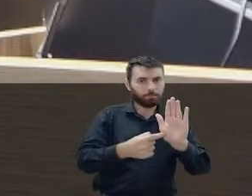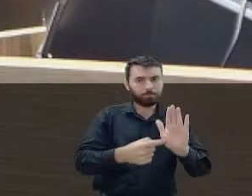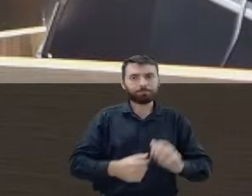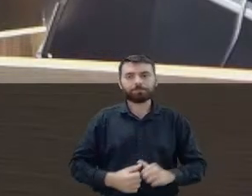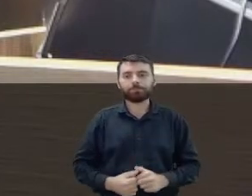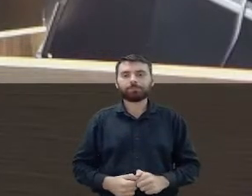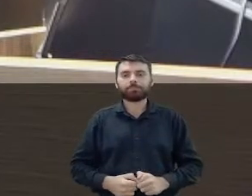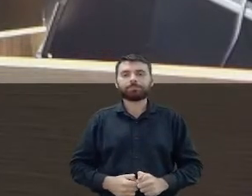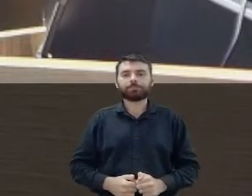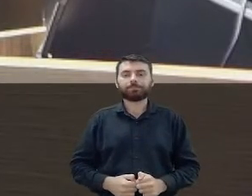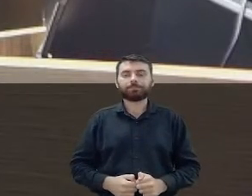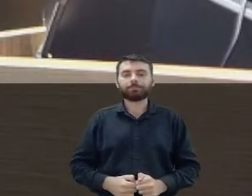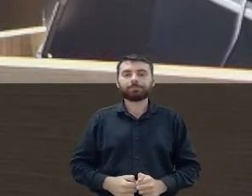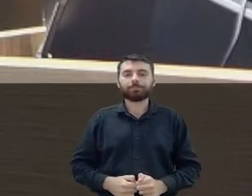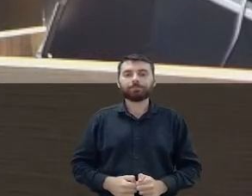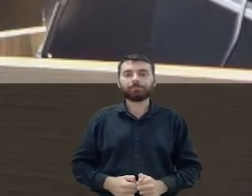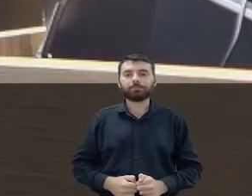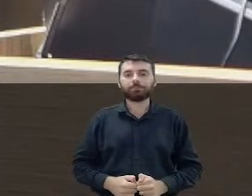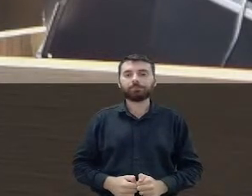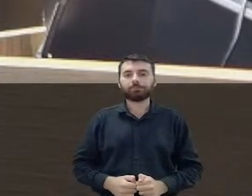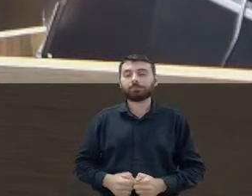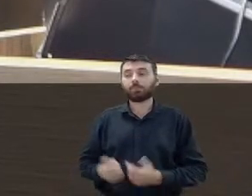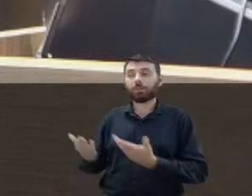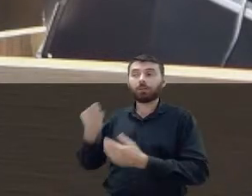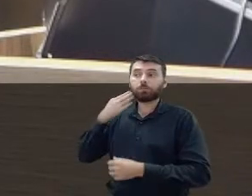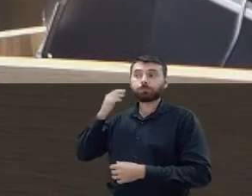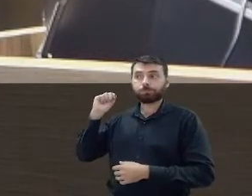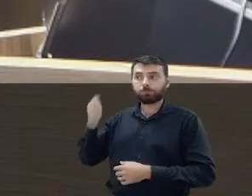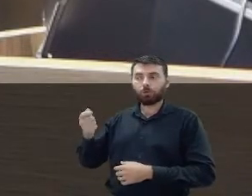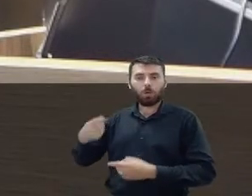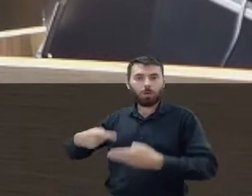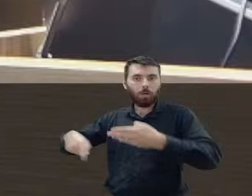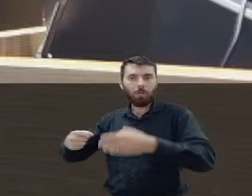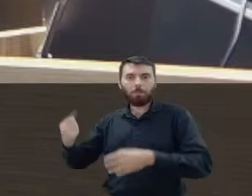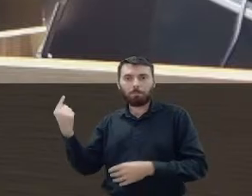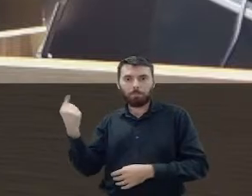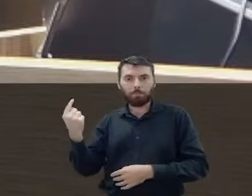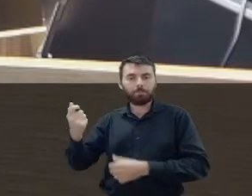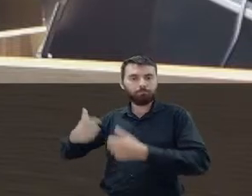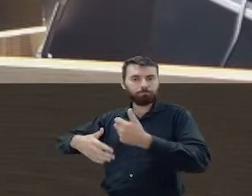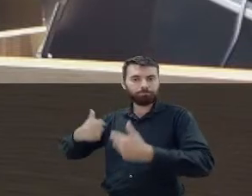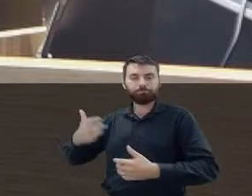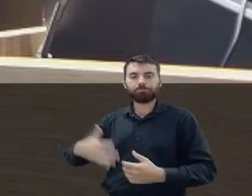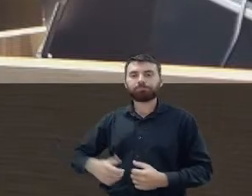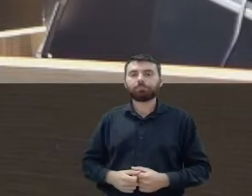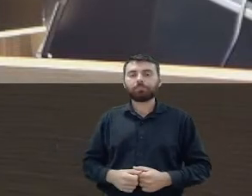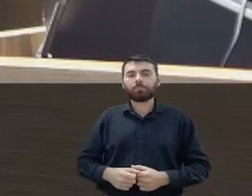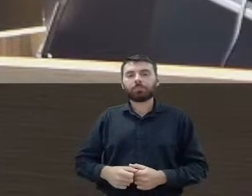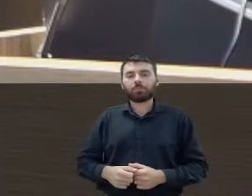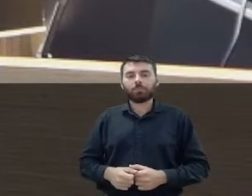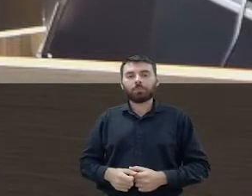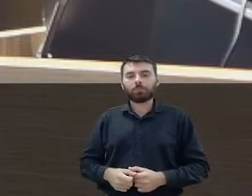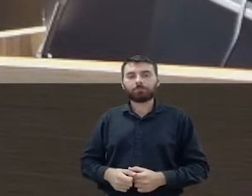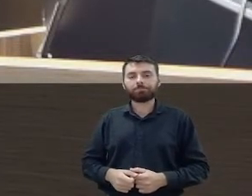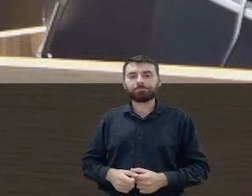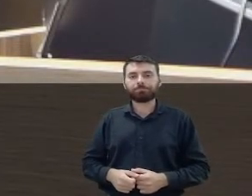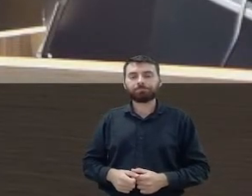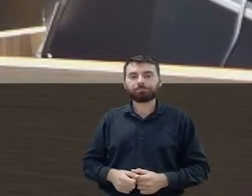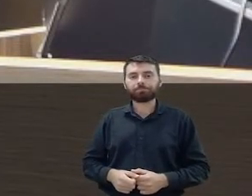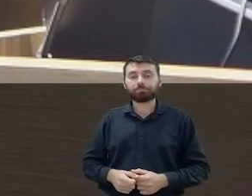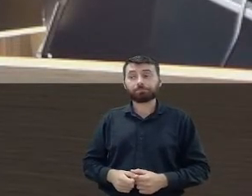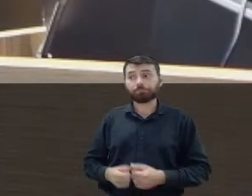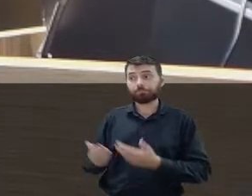Das próprias alegações, diz o juiz de primeiro grau, das próprias alegações da reclamante na petição inicial, se observa que ela não